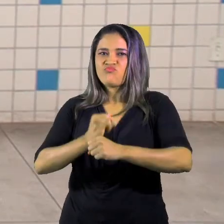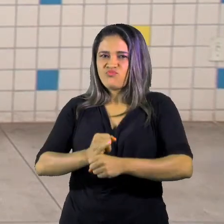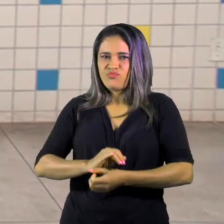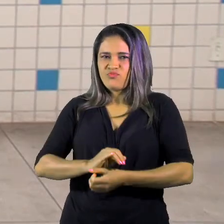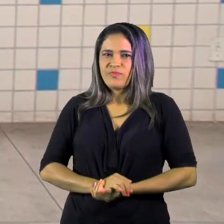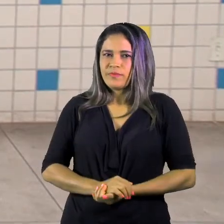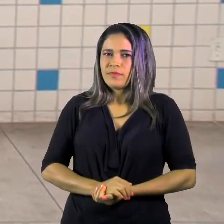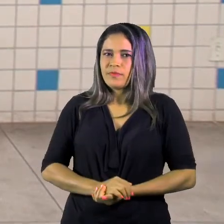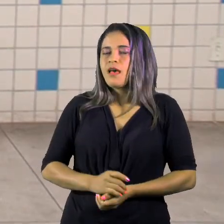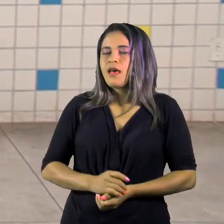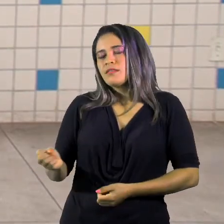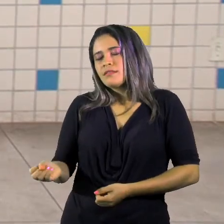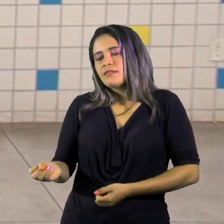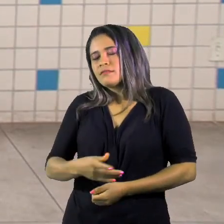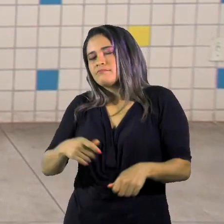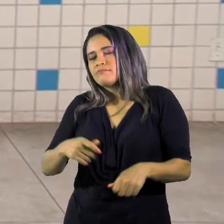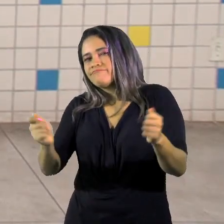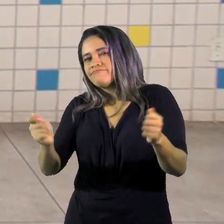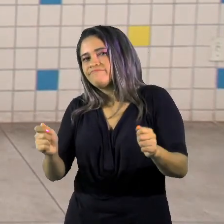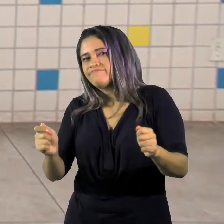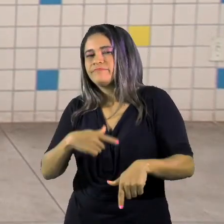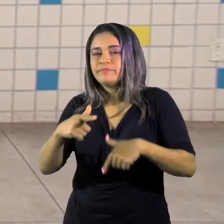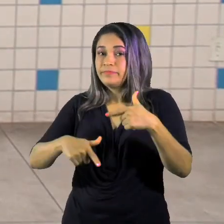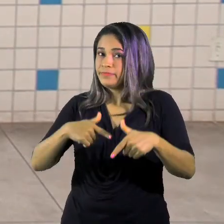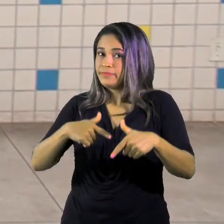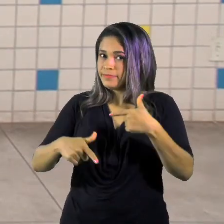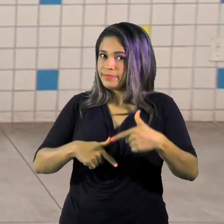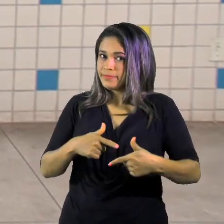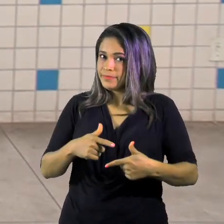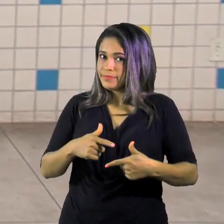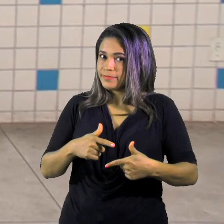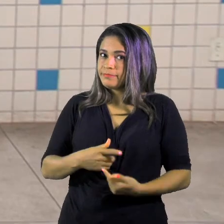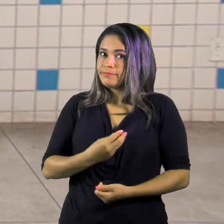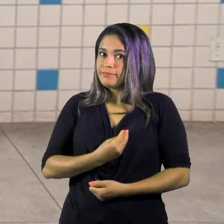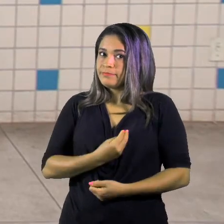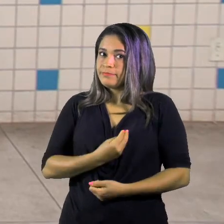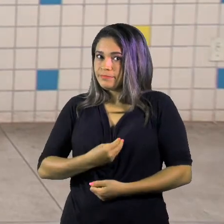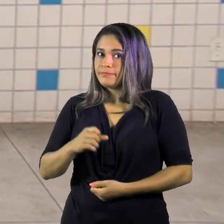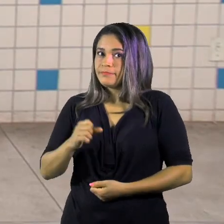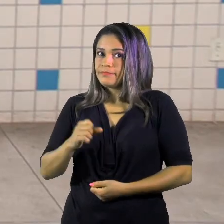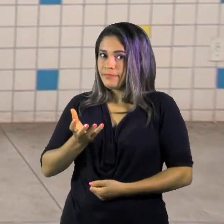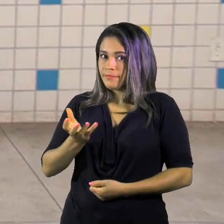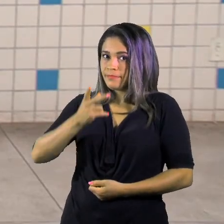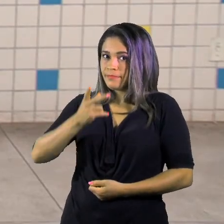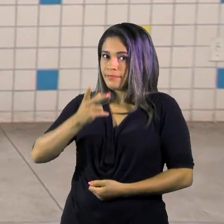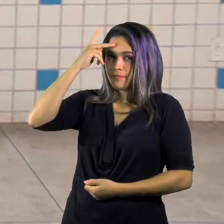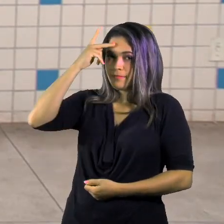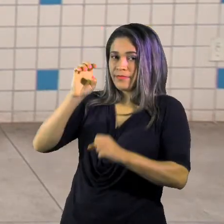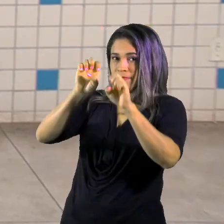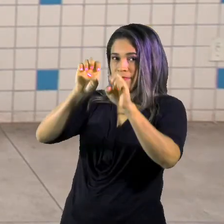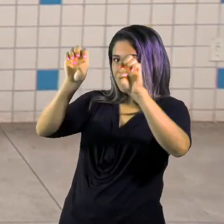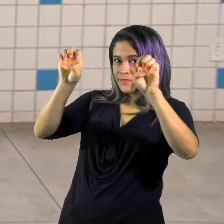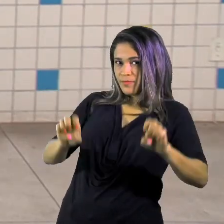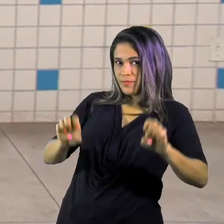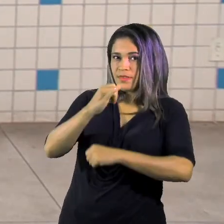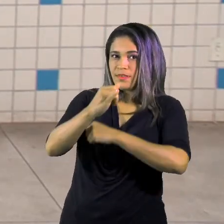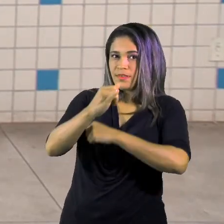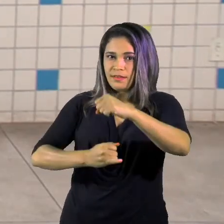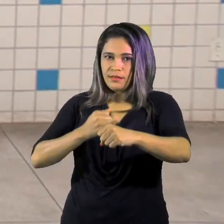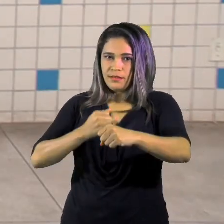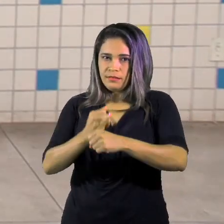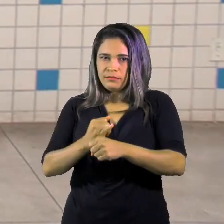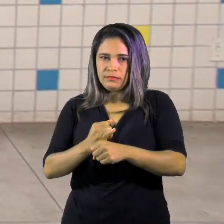novas possibilidades de trabalho exigem da pessoa uma estrutura de internet,